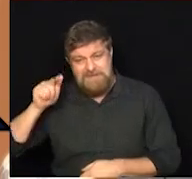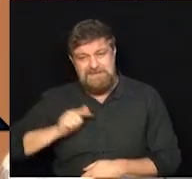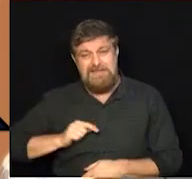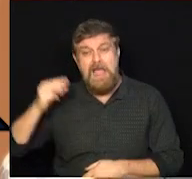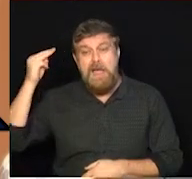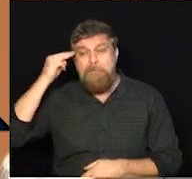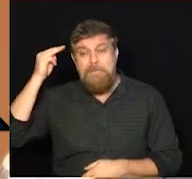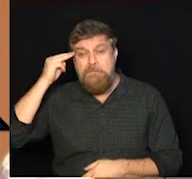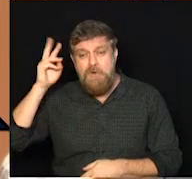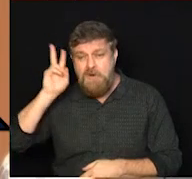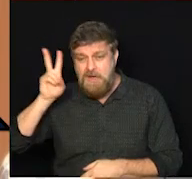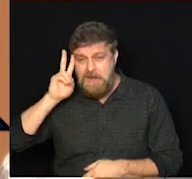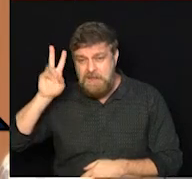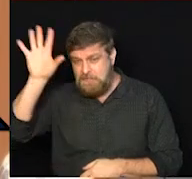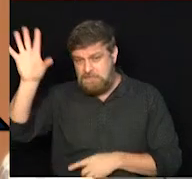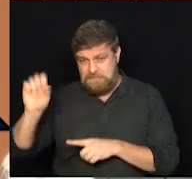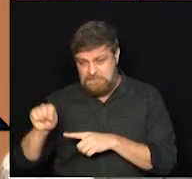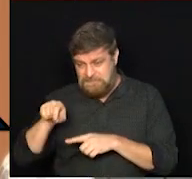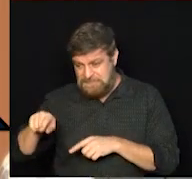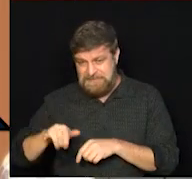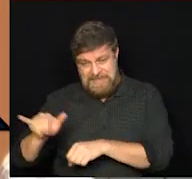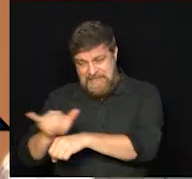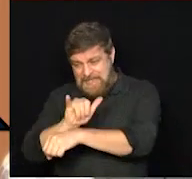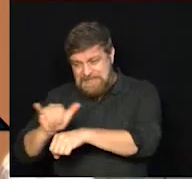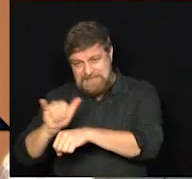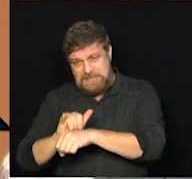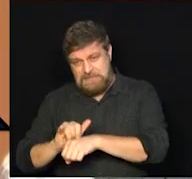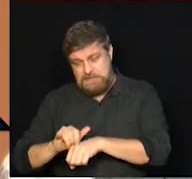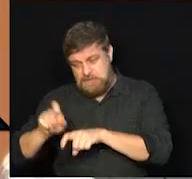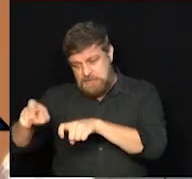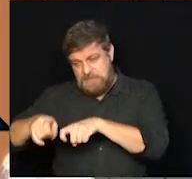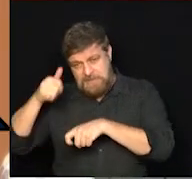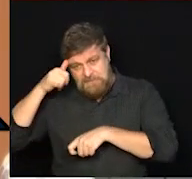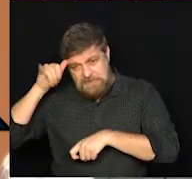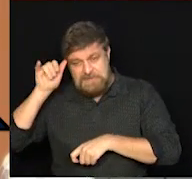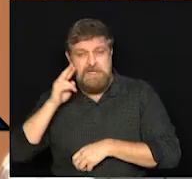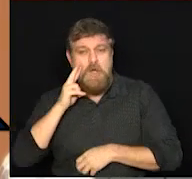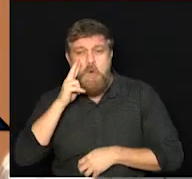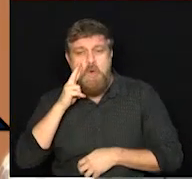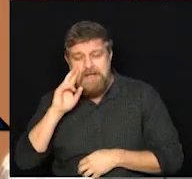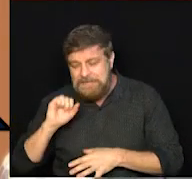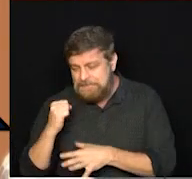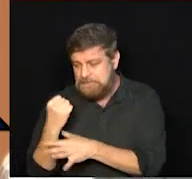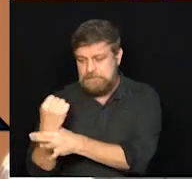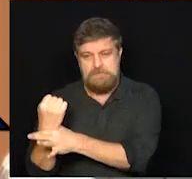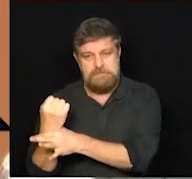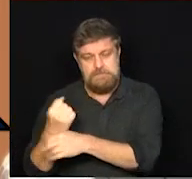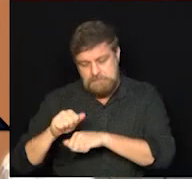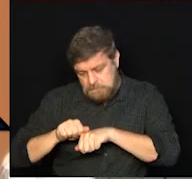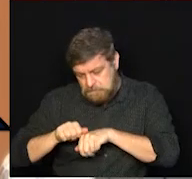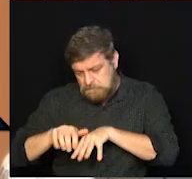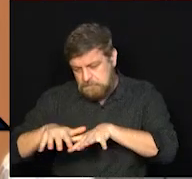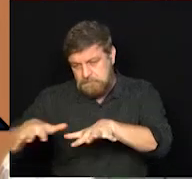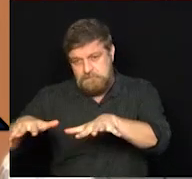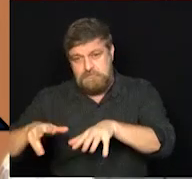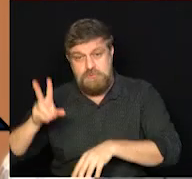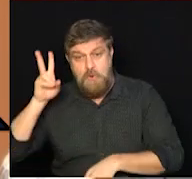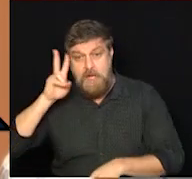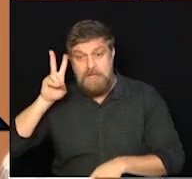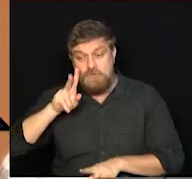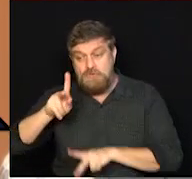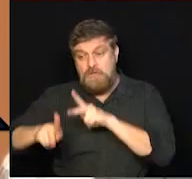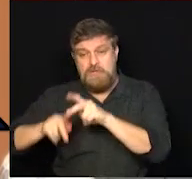isso a importância da Fazenda Roseira estratégico para que seja garantido propagado nossa história